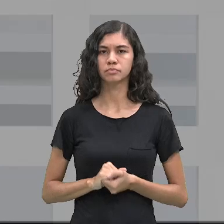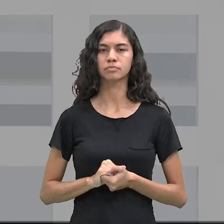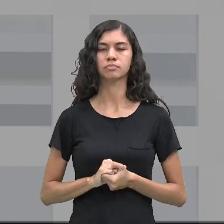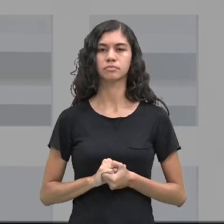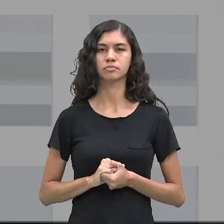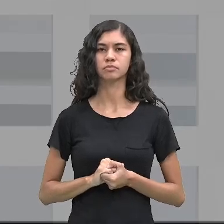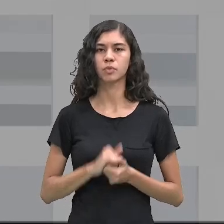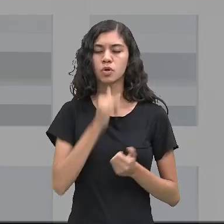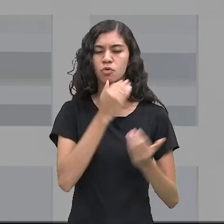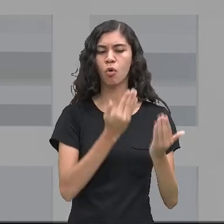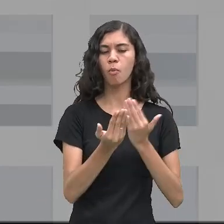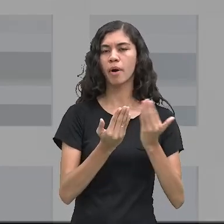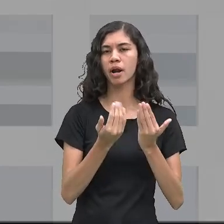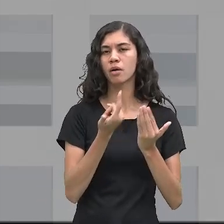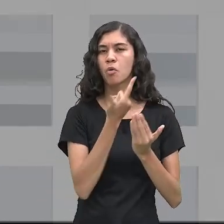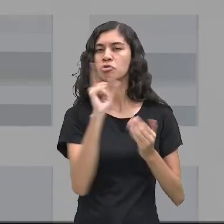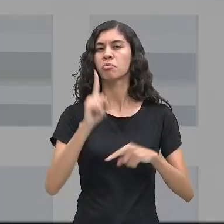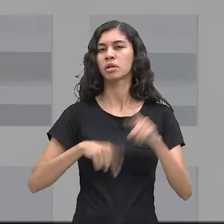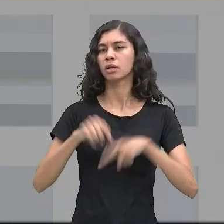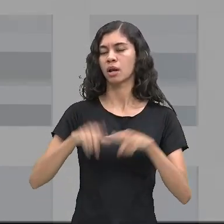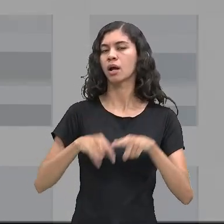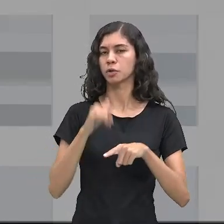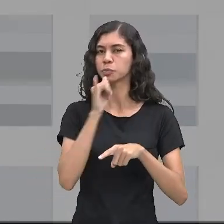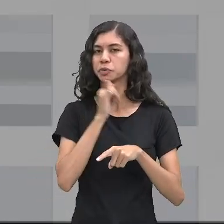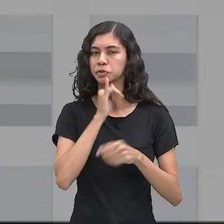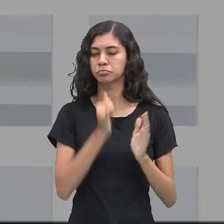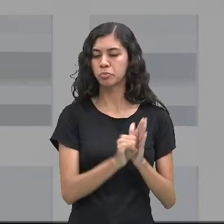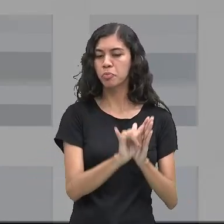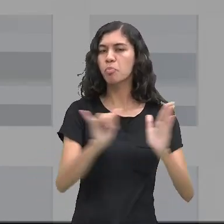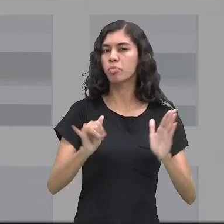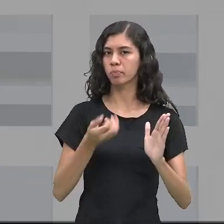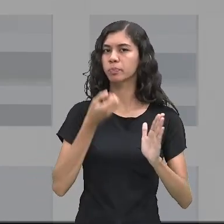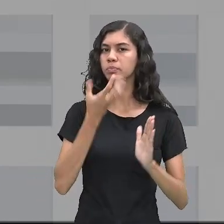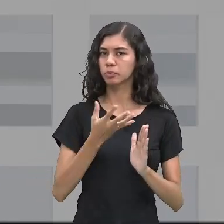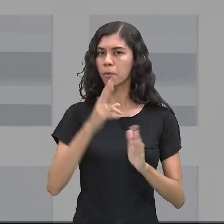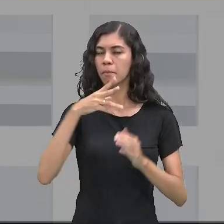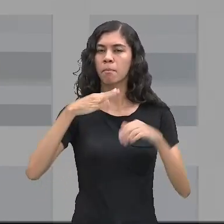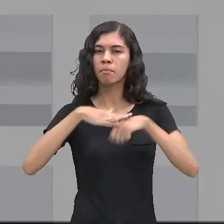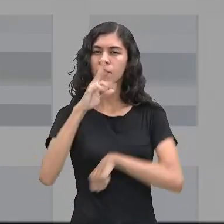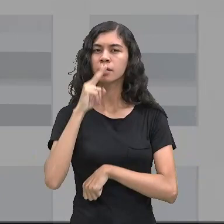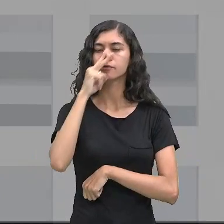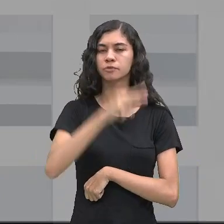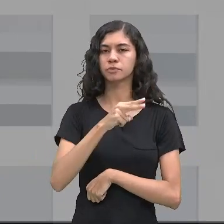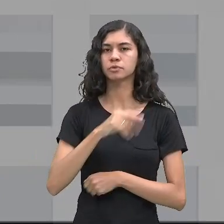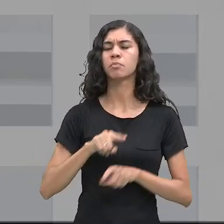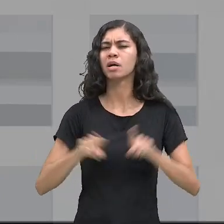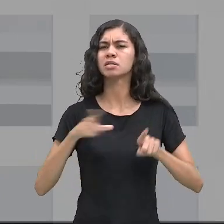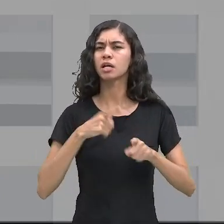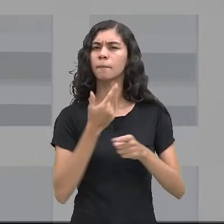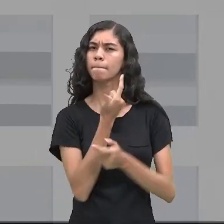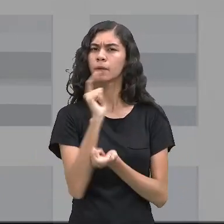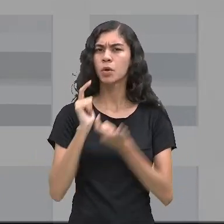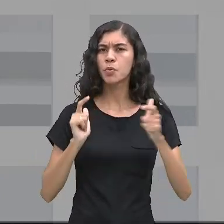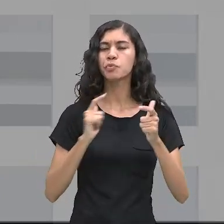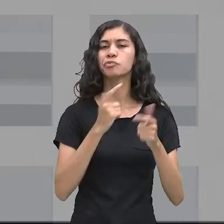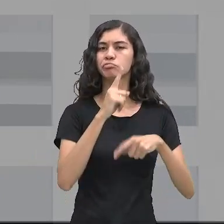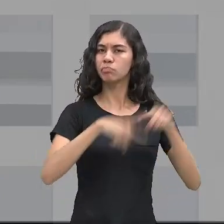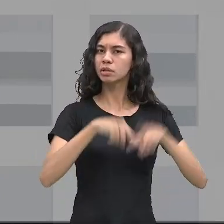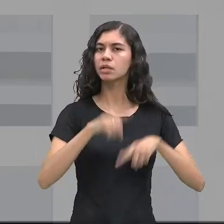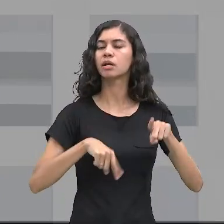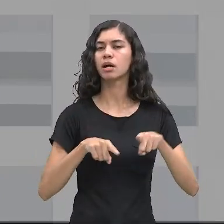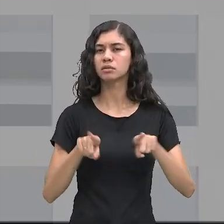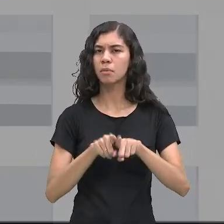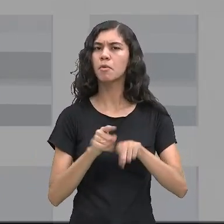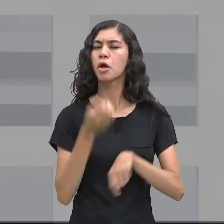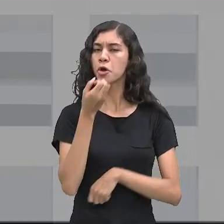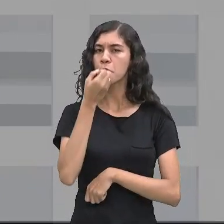se comparado, por exemplo, a outros materiais, tá certo? Mas nós temos outros materiais que são bons condutores também, que não são tão